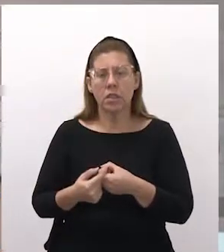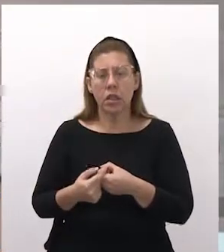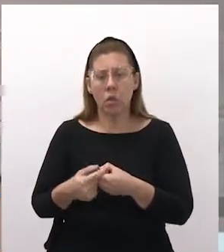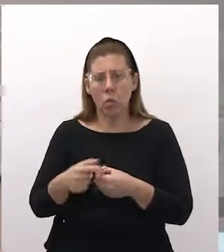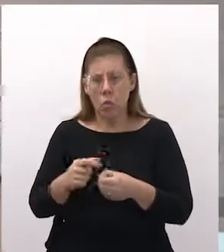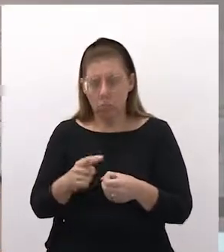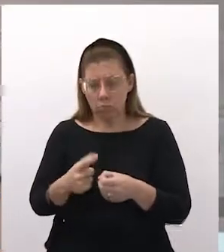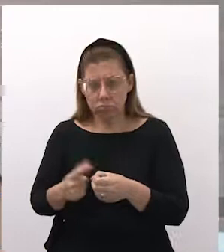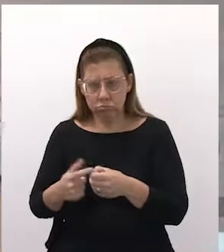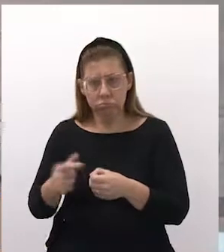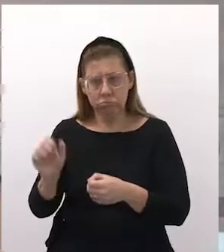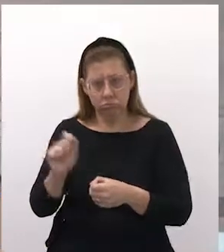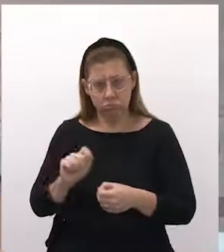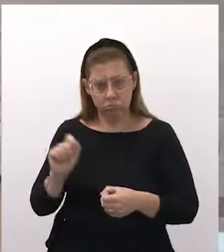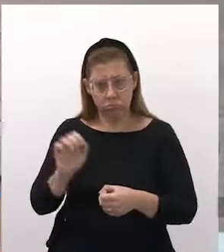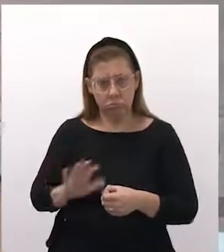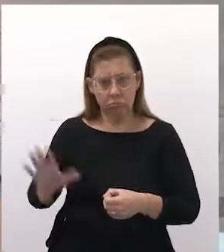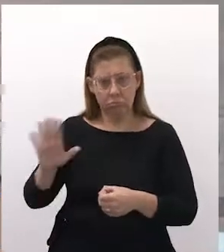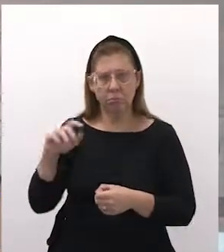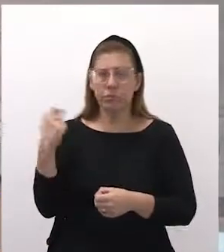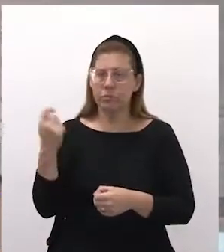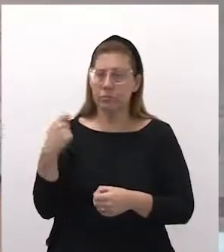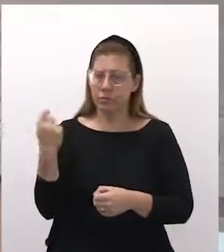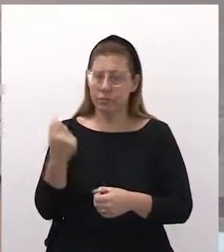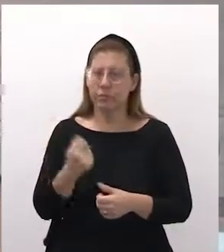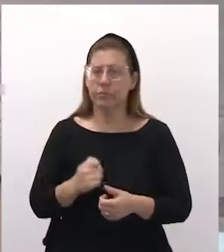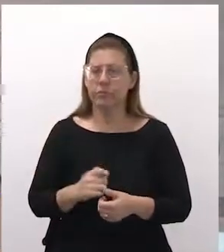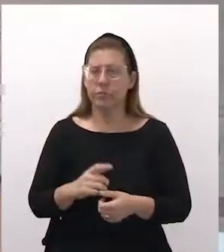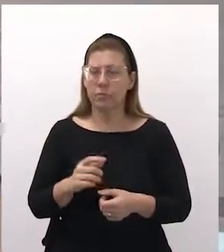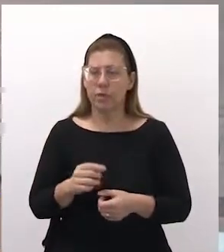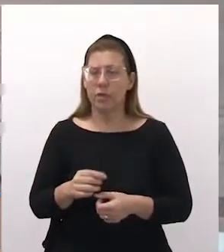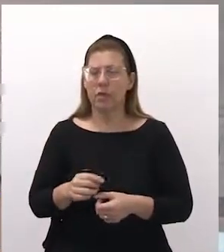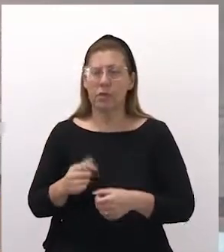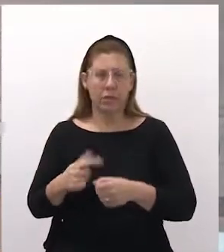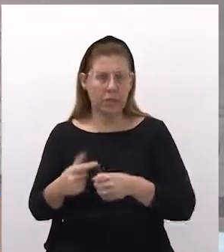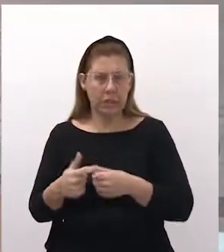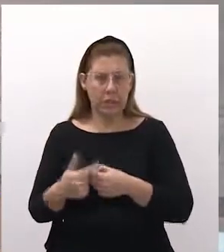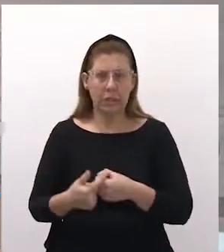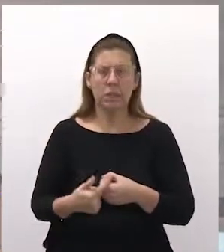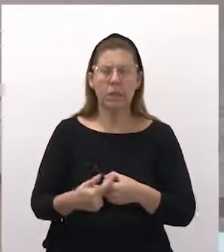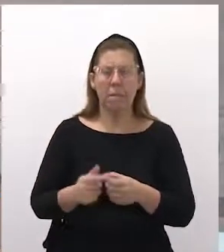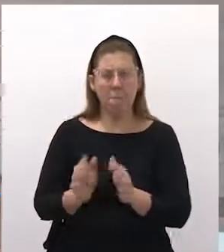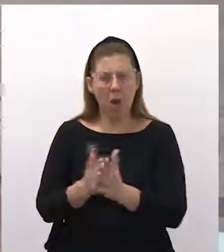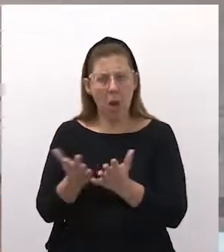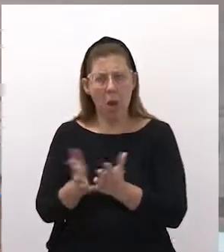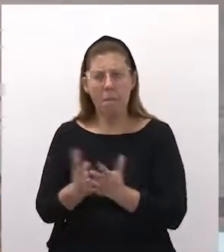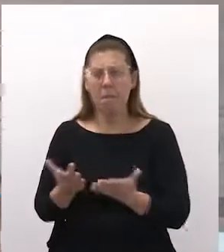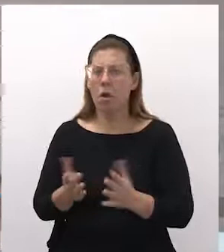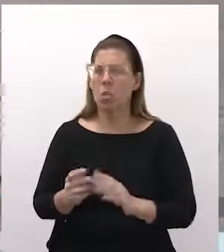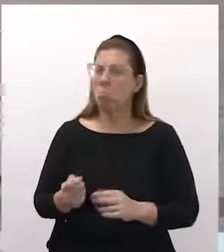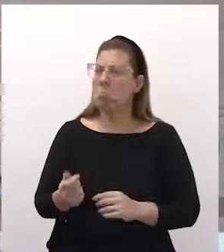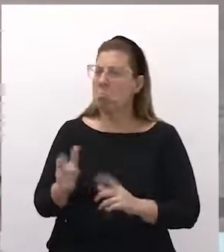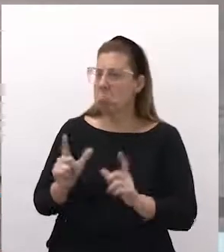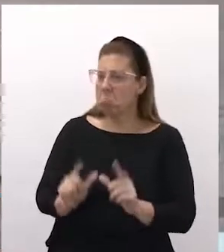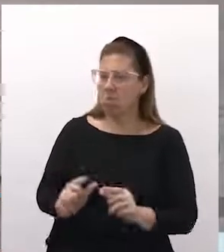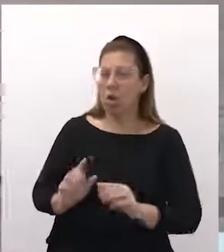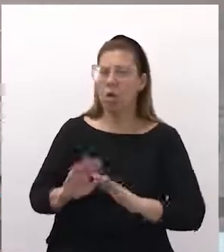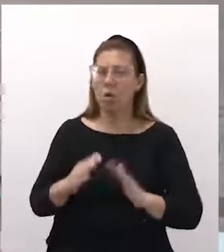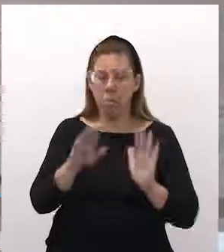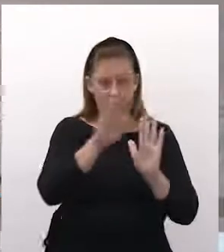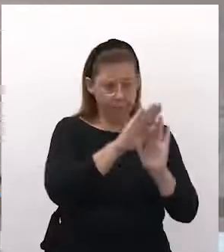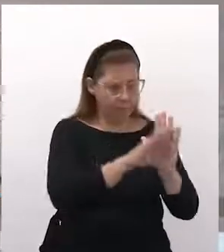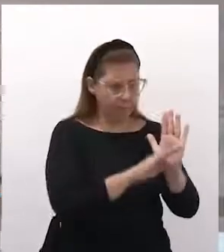na região norte do estado, que nem é uma das regiões mais pobres, e que quando saiu uma